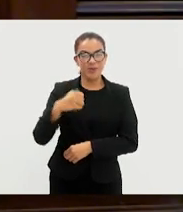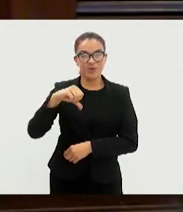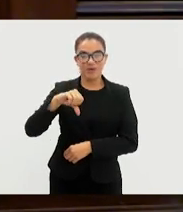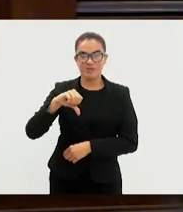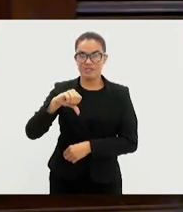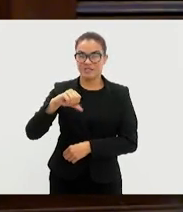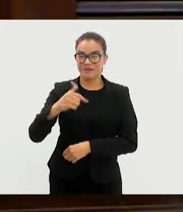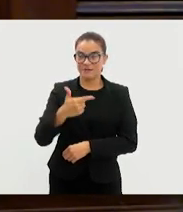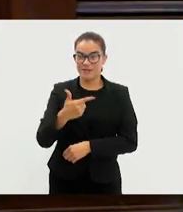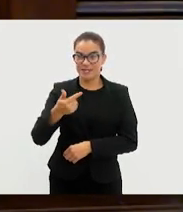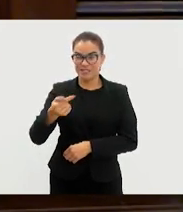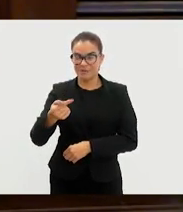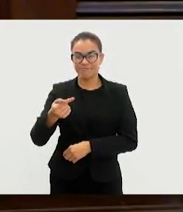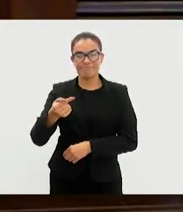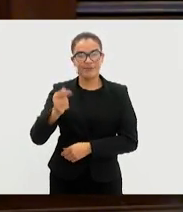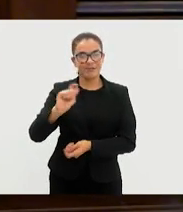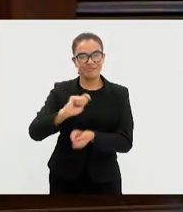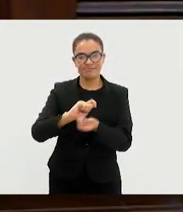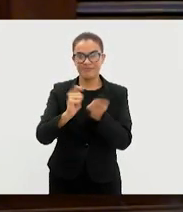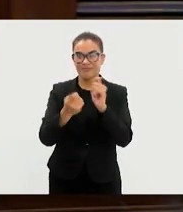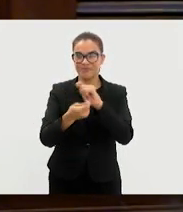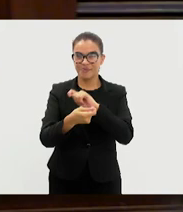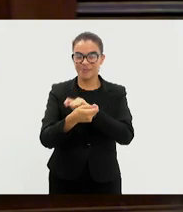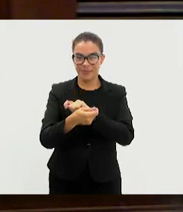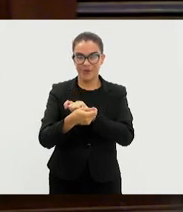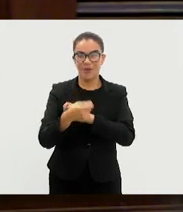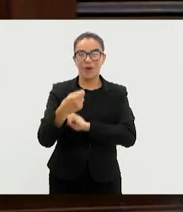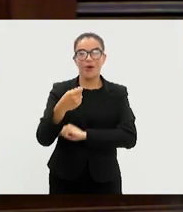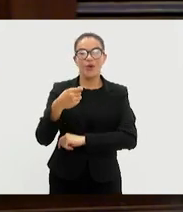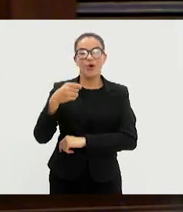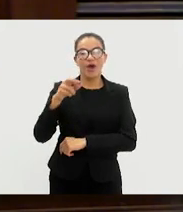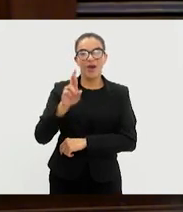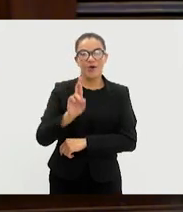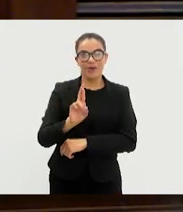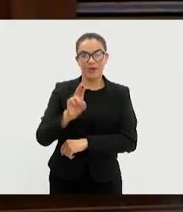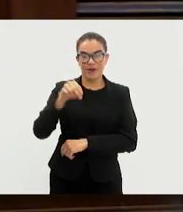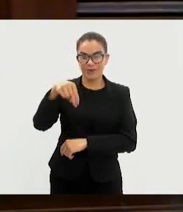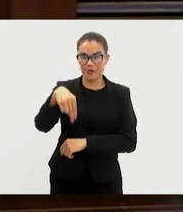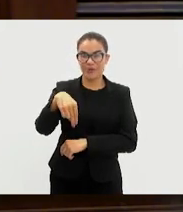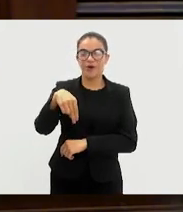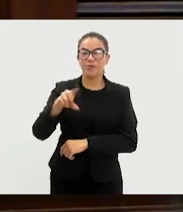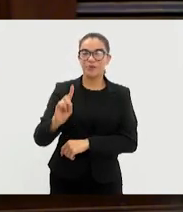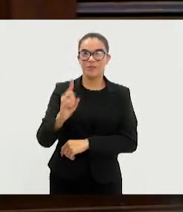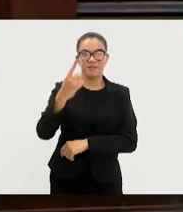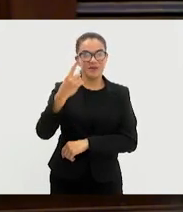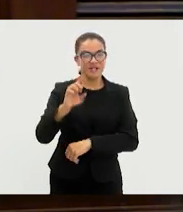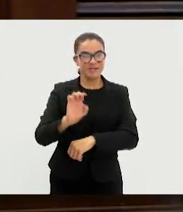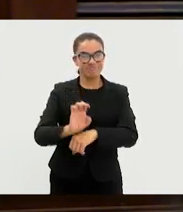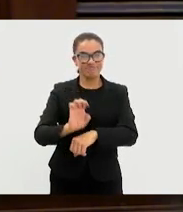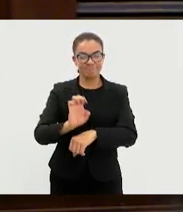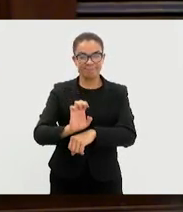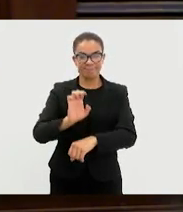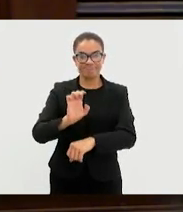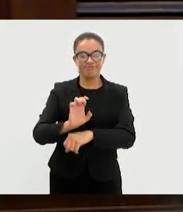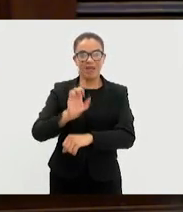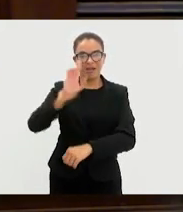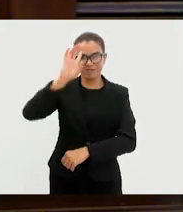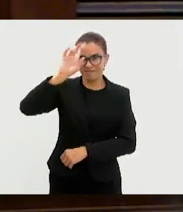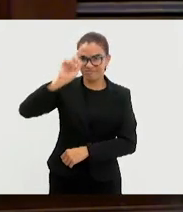1927, que tornava o Rio Grande do Norte o primeiro estado a estabelecer a